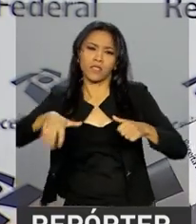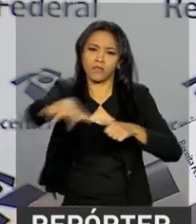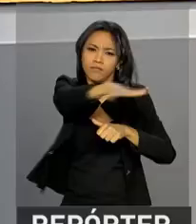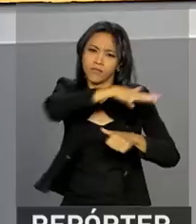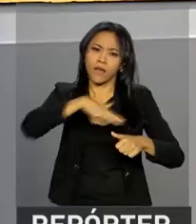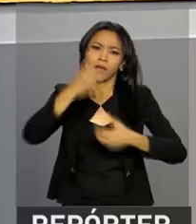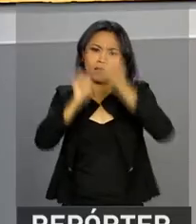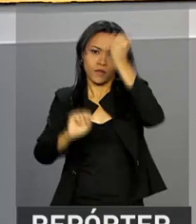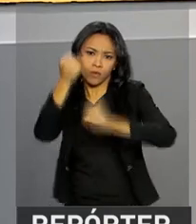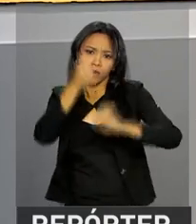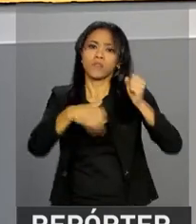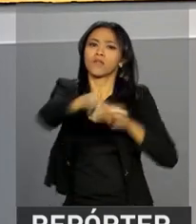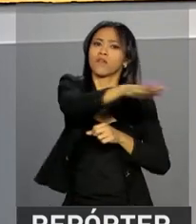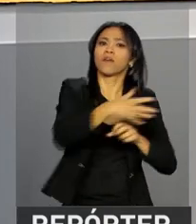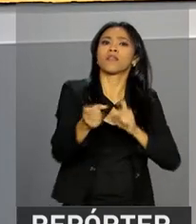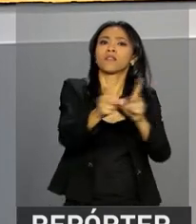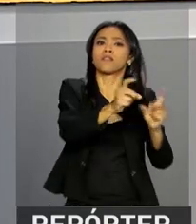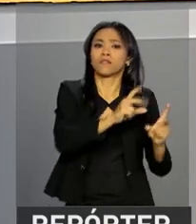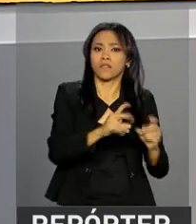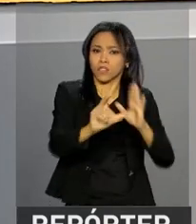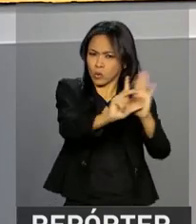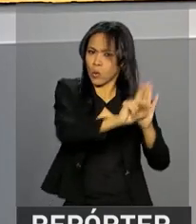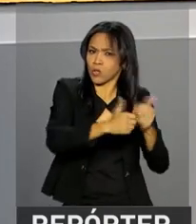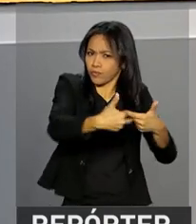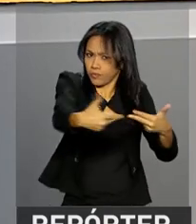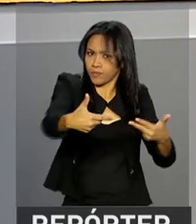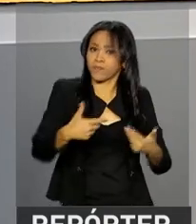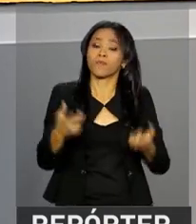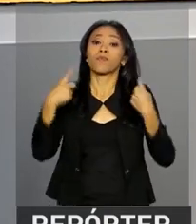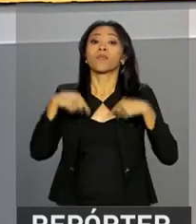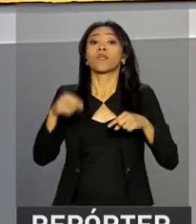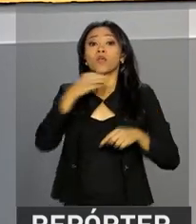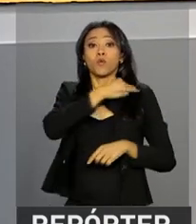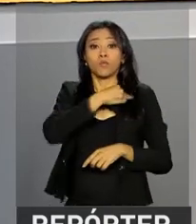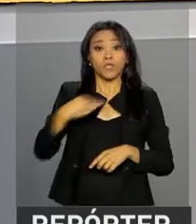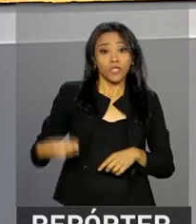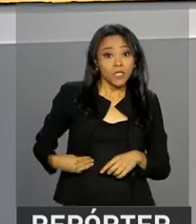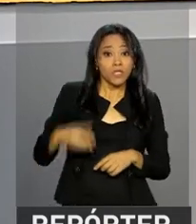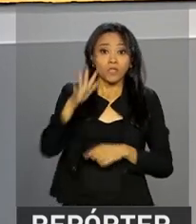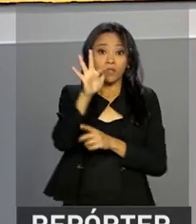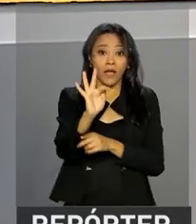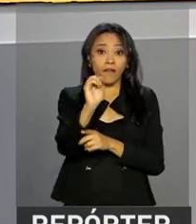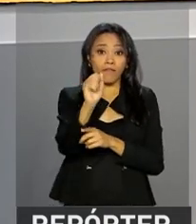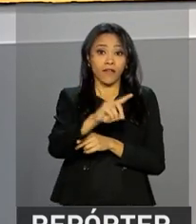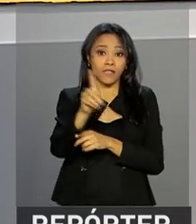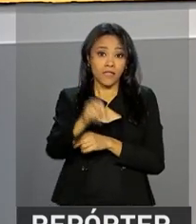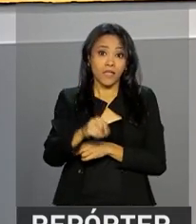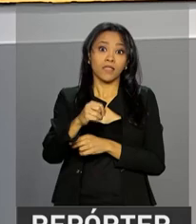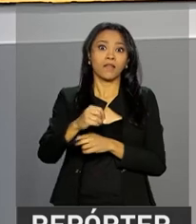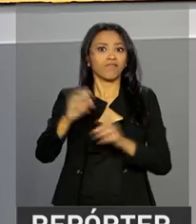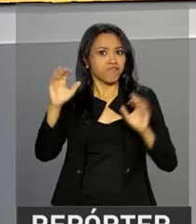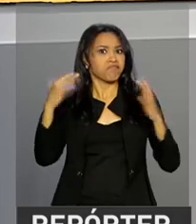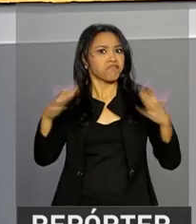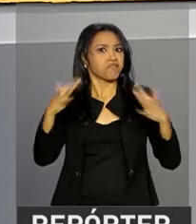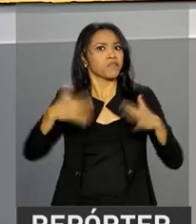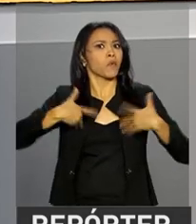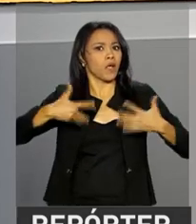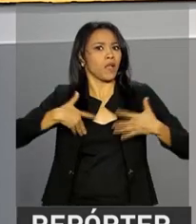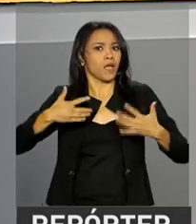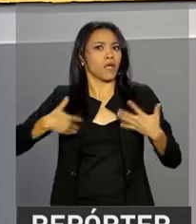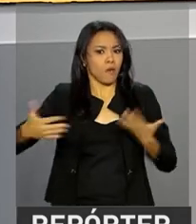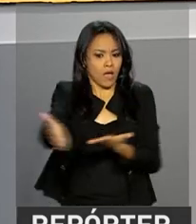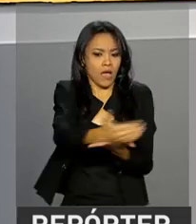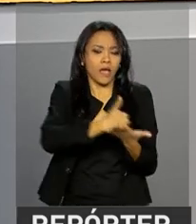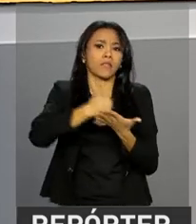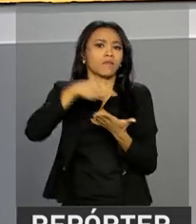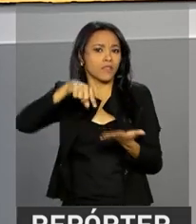industrial. E o ministro da Fazenda comemorou em Nova York o aumento da arrecadação federal. Para ele, essa recuperação reflete a